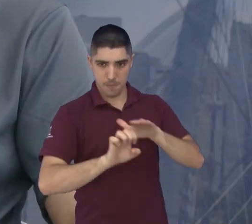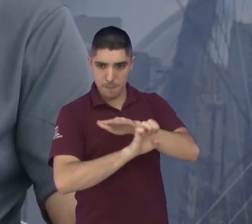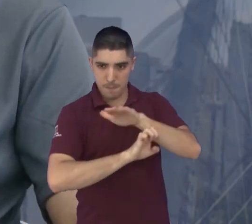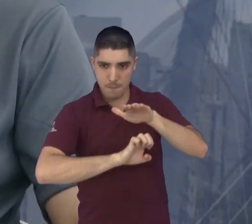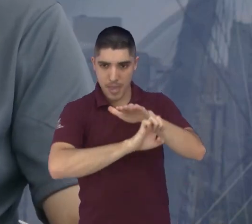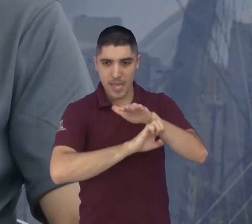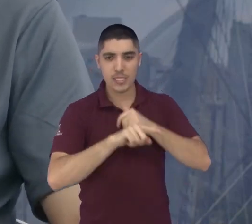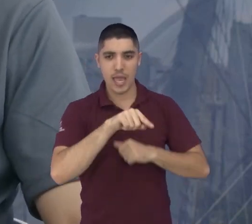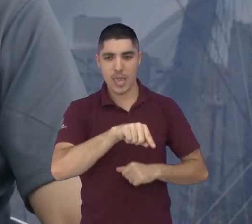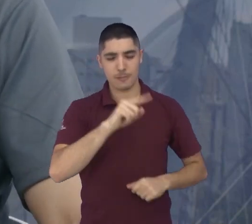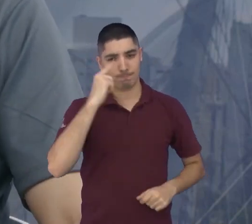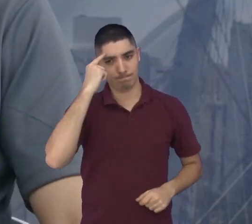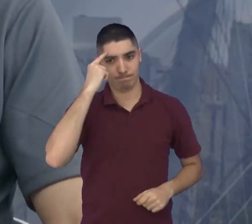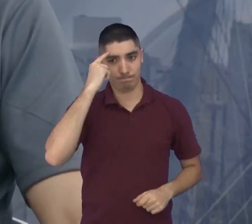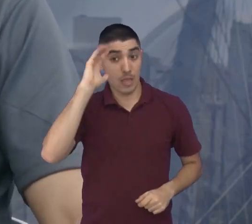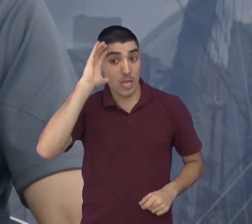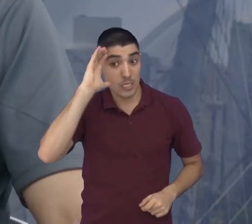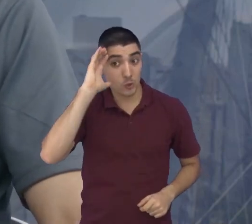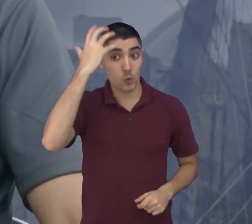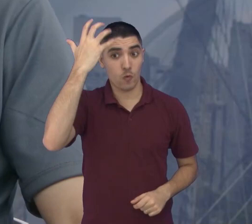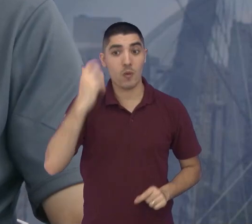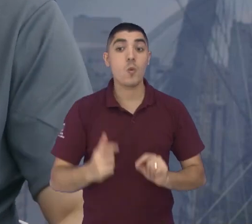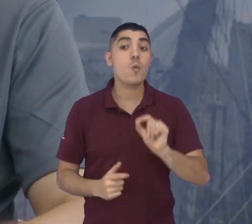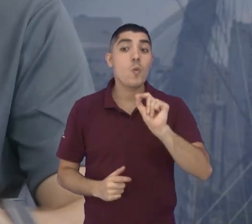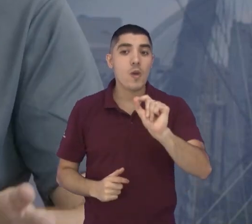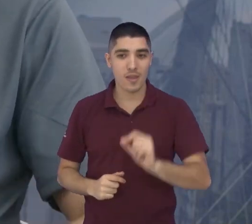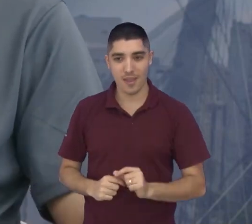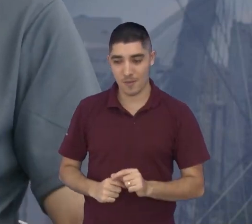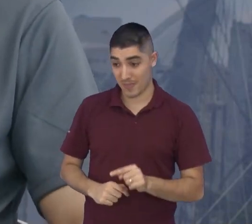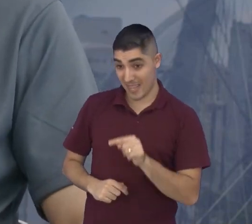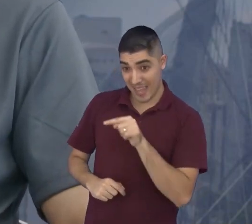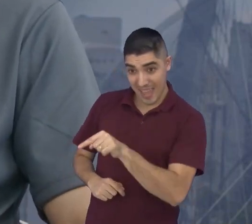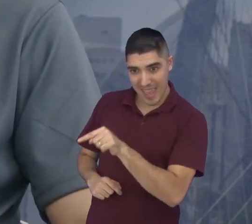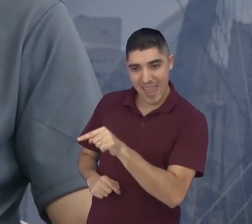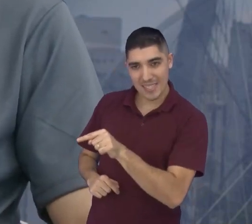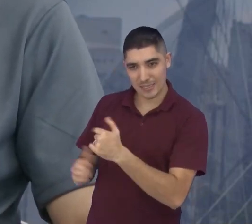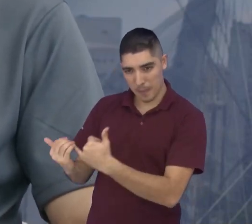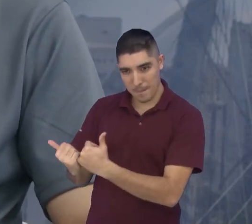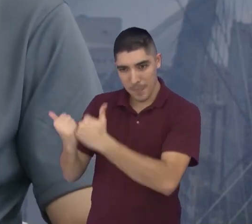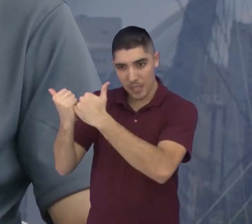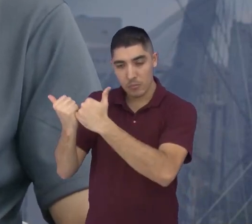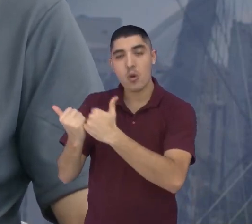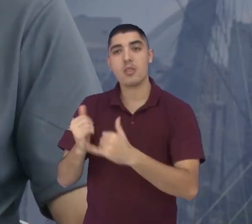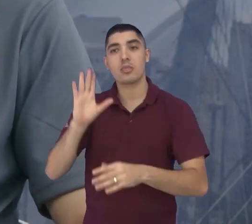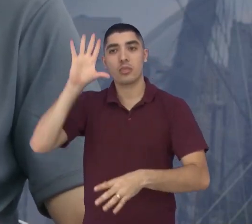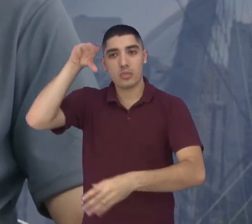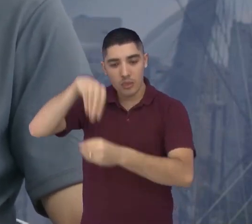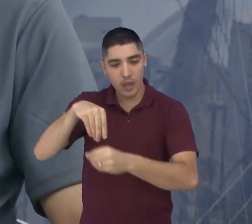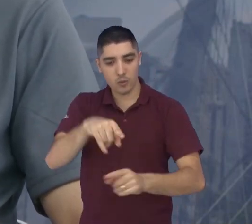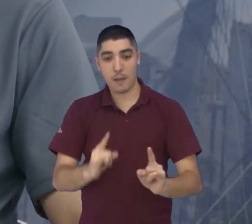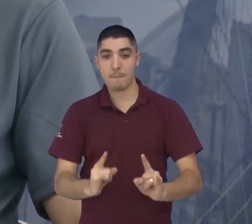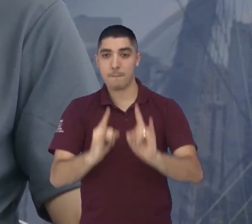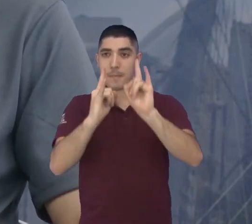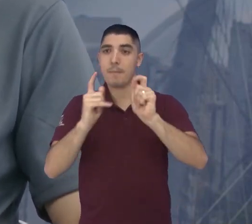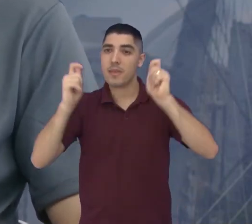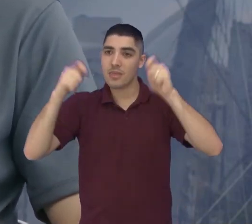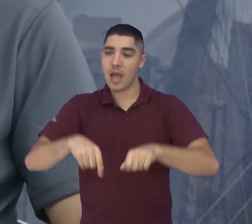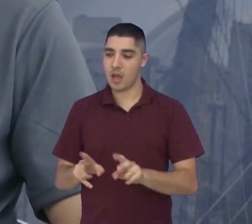esse patrimônio dentro dessa nova ocupação. Uhum. E eu acho que esse é um dos